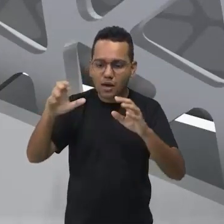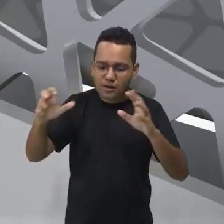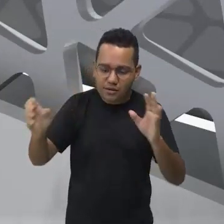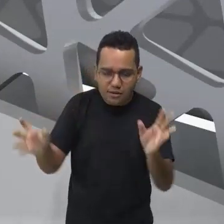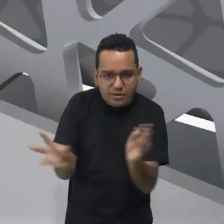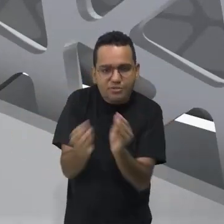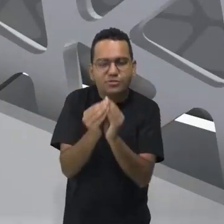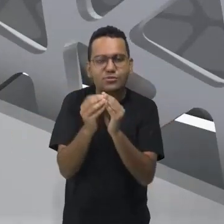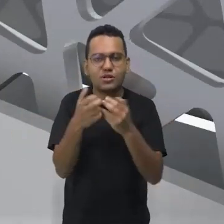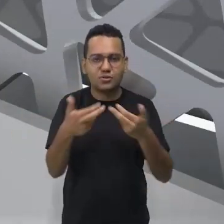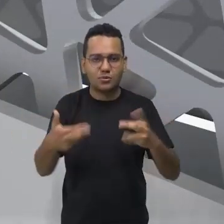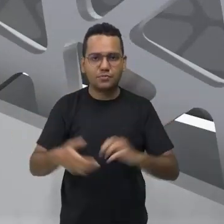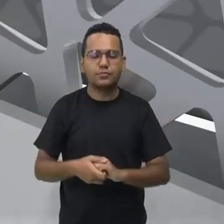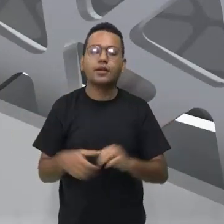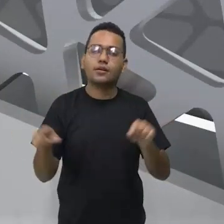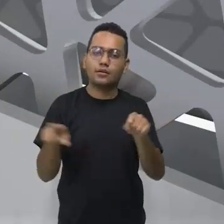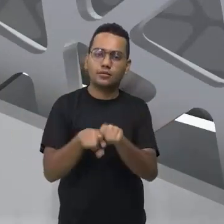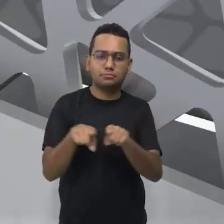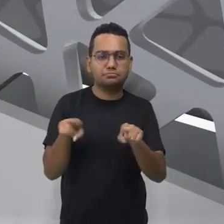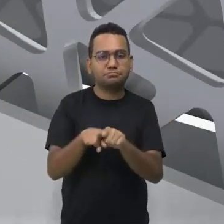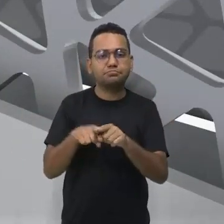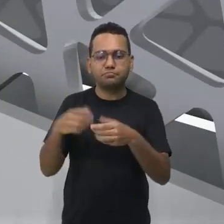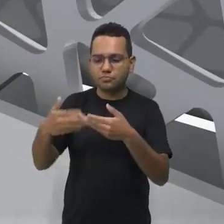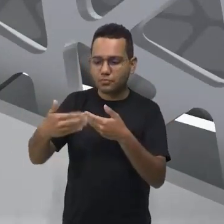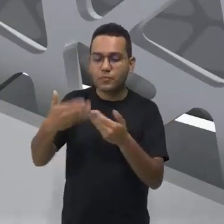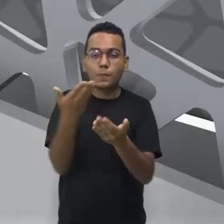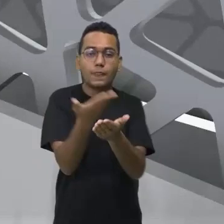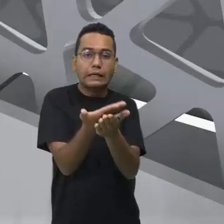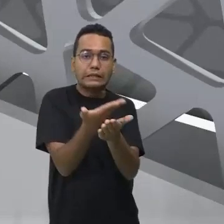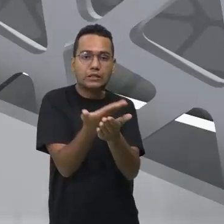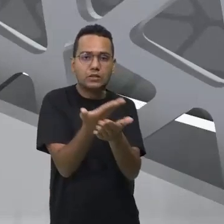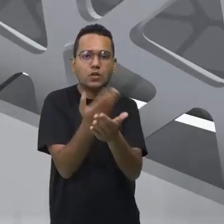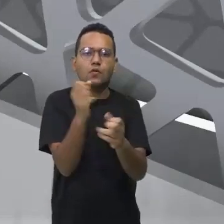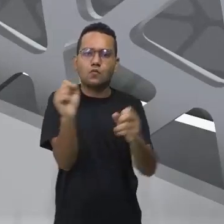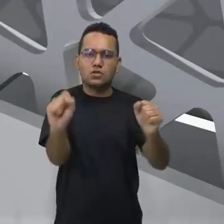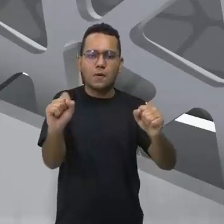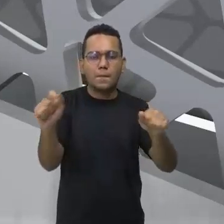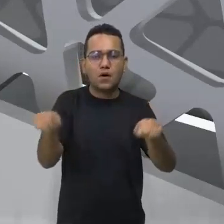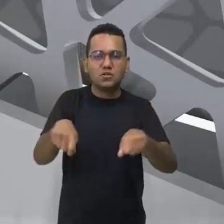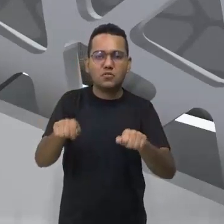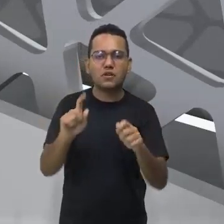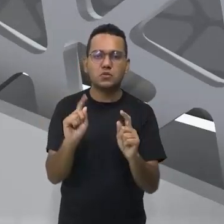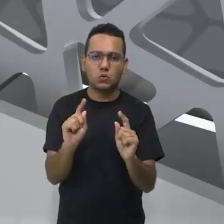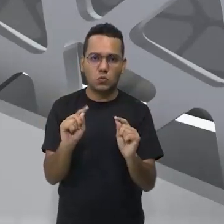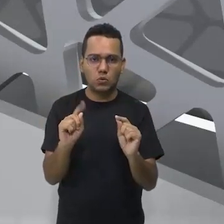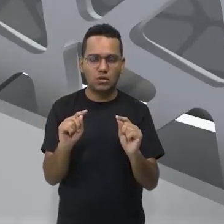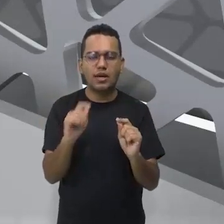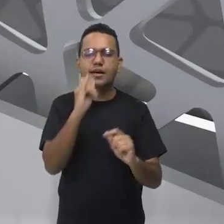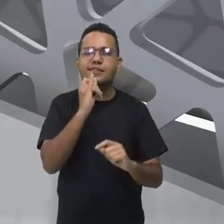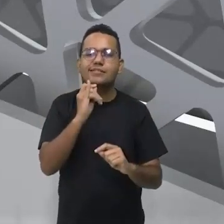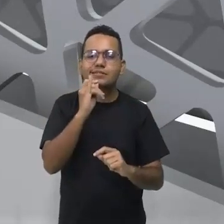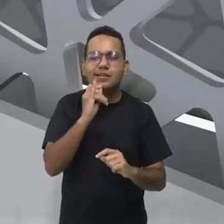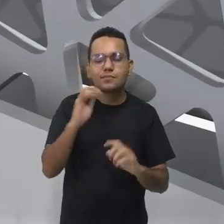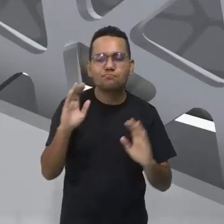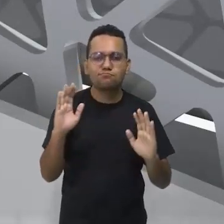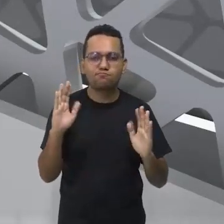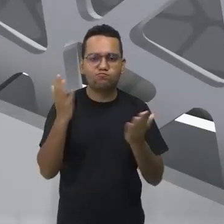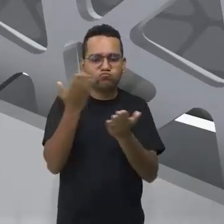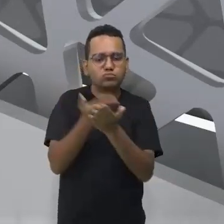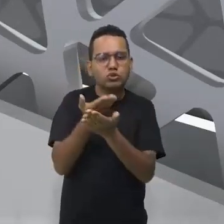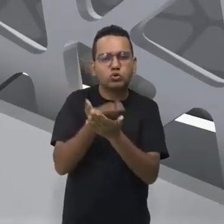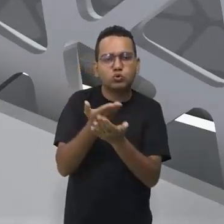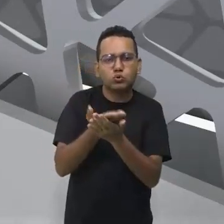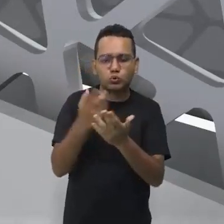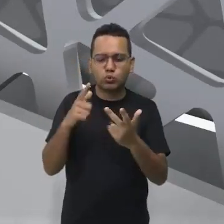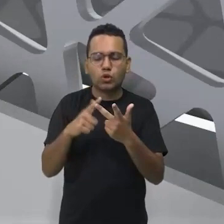ser utilizado com uma finalidade de estudo, certo? Você pode utilizar o resumo que você faz para estudar,